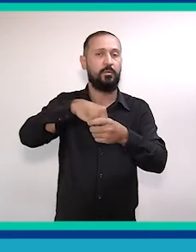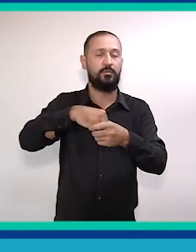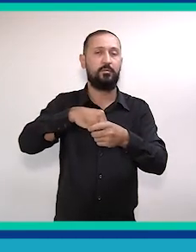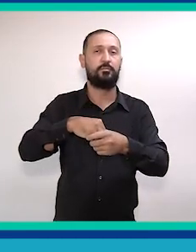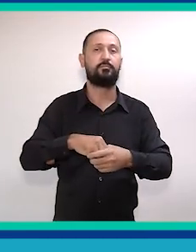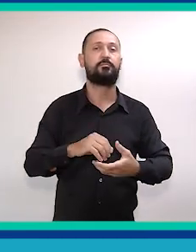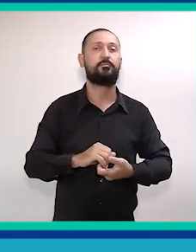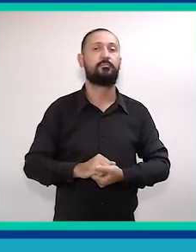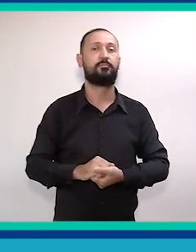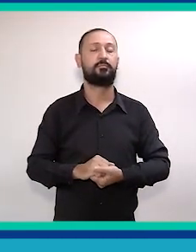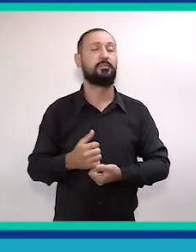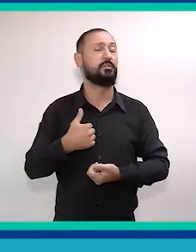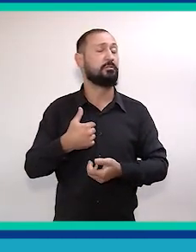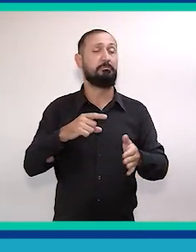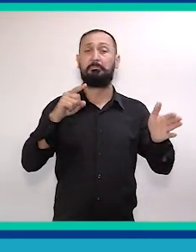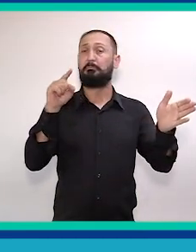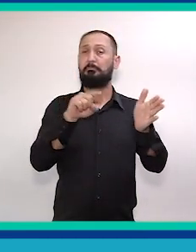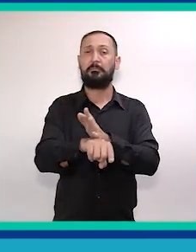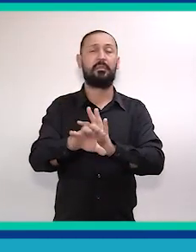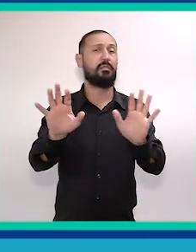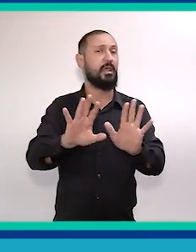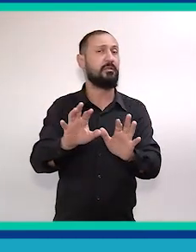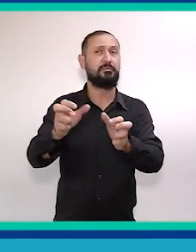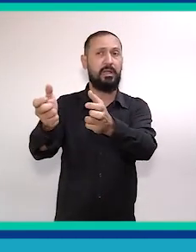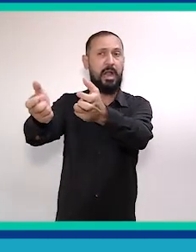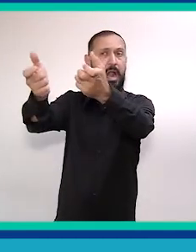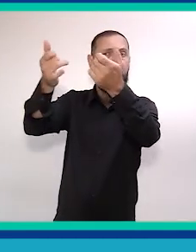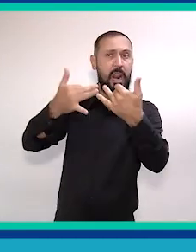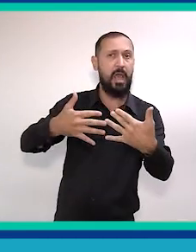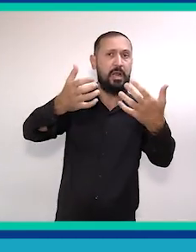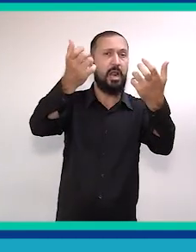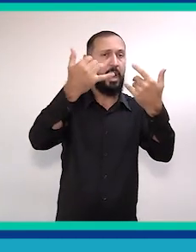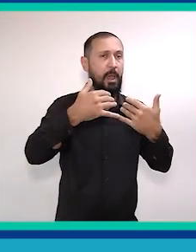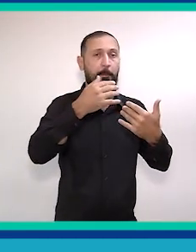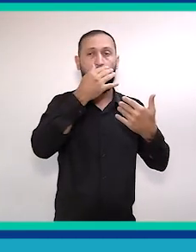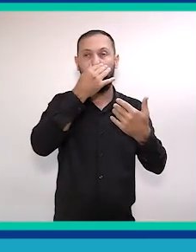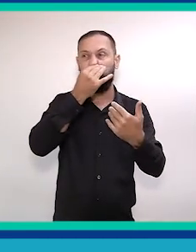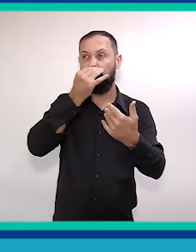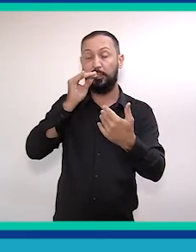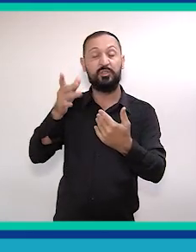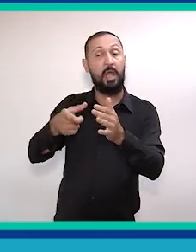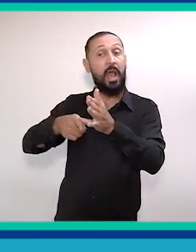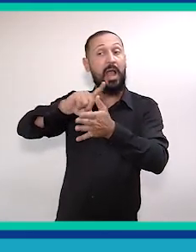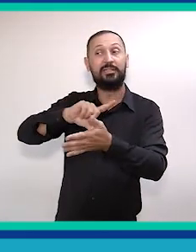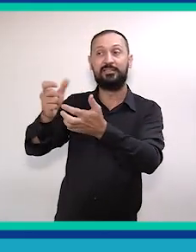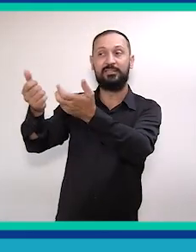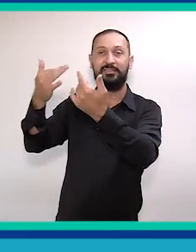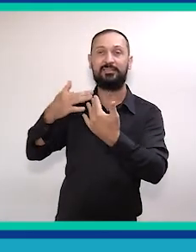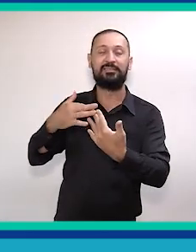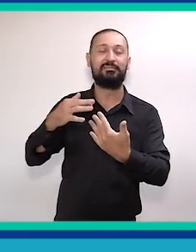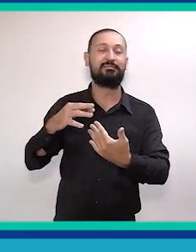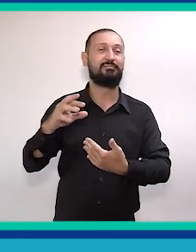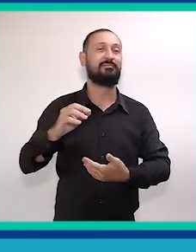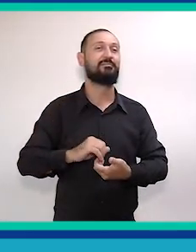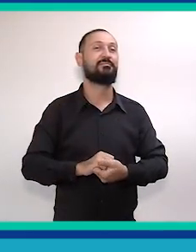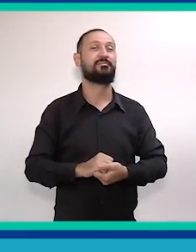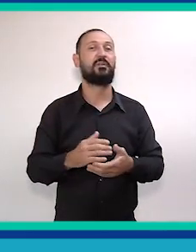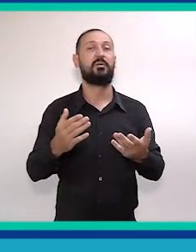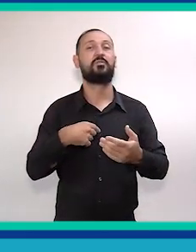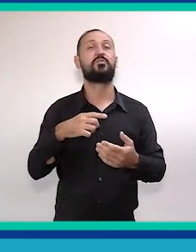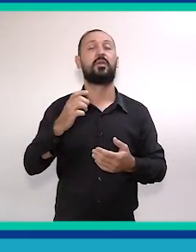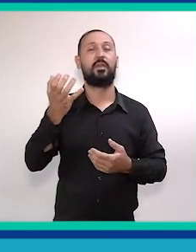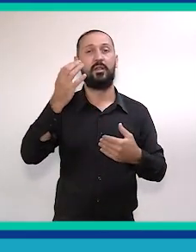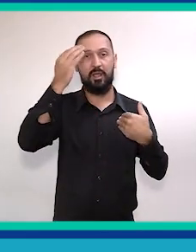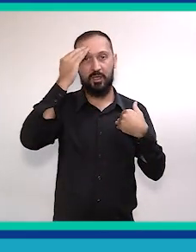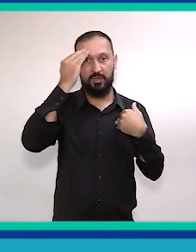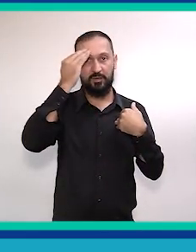desenvolve na universidade. Breno, acho que eu nem tenho mais o que perguntar para você. Você acabou que roubou alguma das perguntas que eu ia fazer para você com a sua resposta.